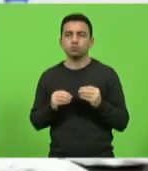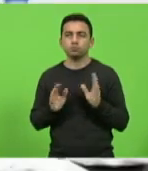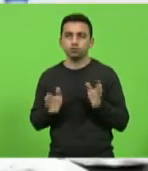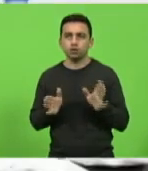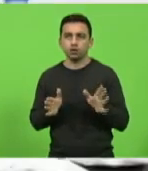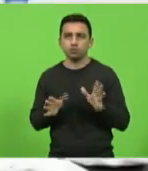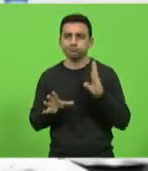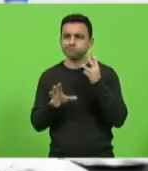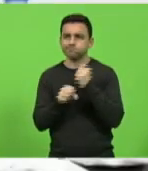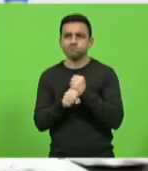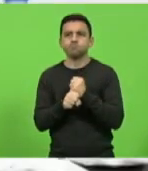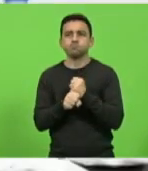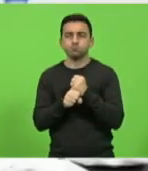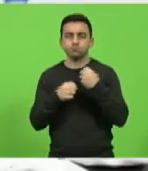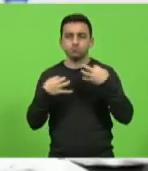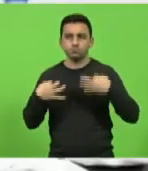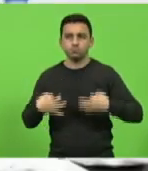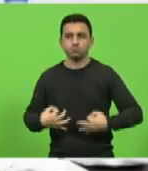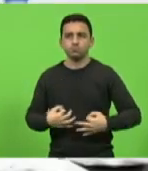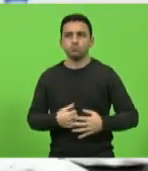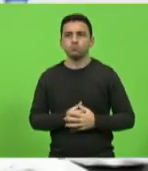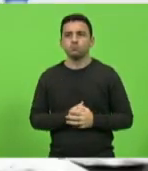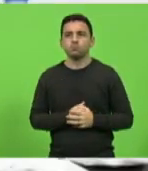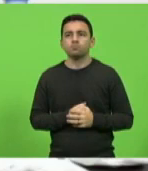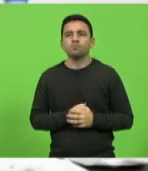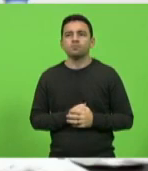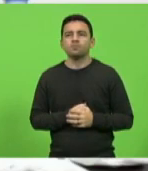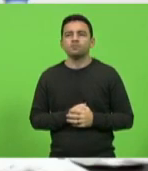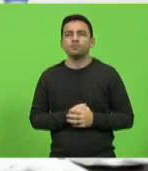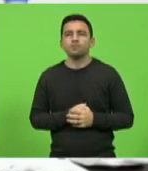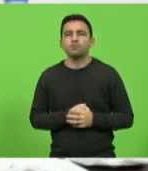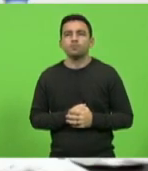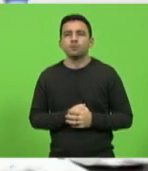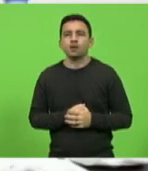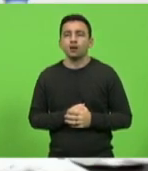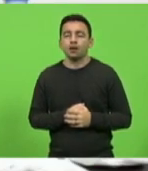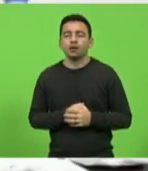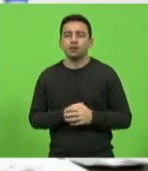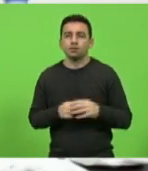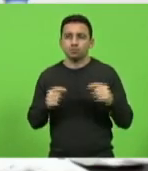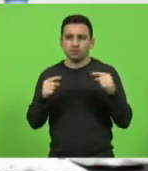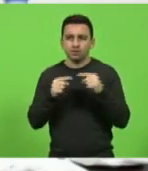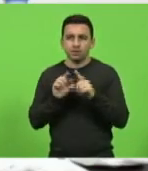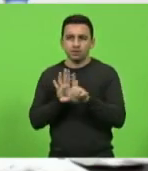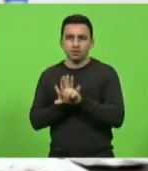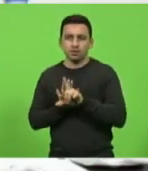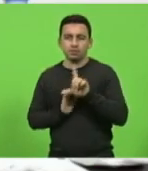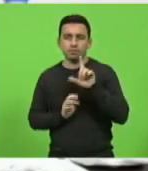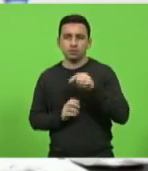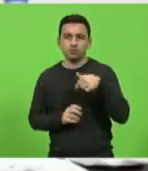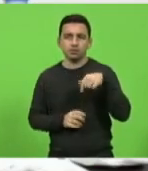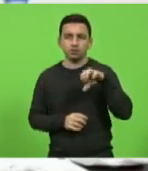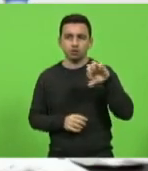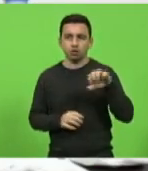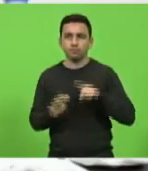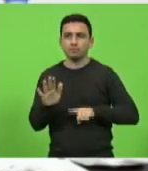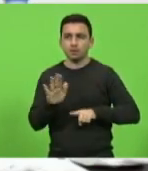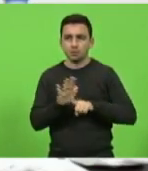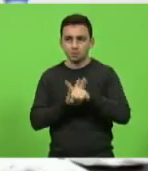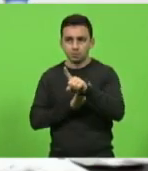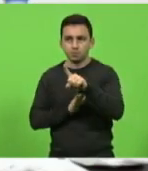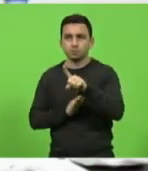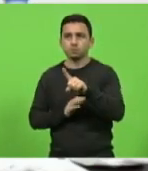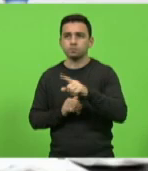totalidade muito bem de acordo com a lei 1079/50 a pergunta é a